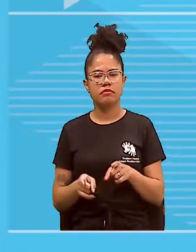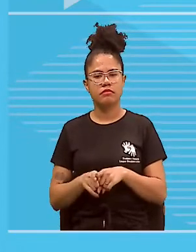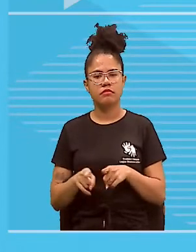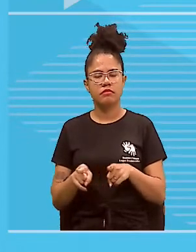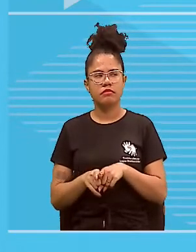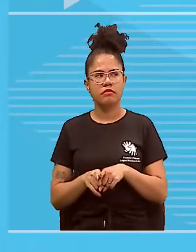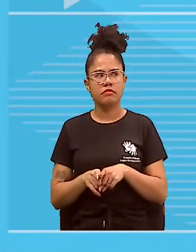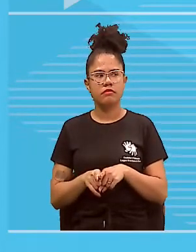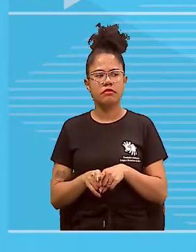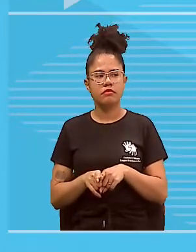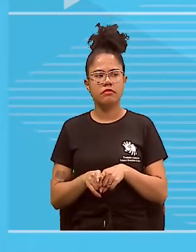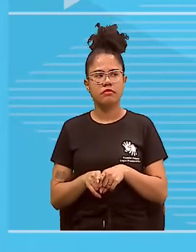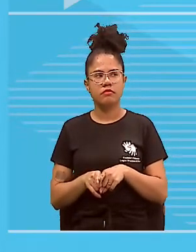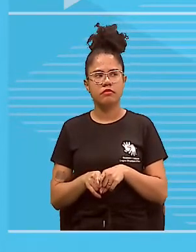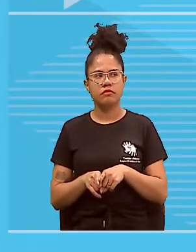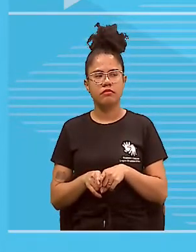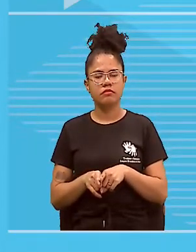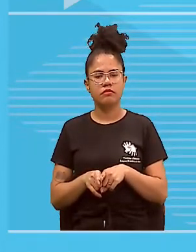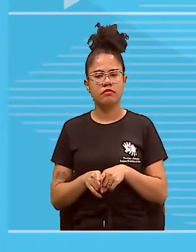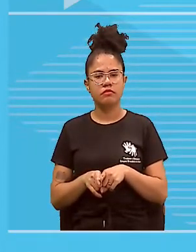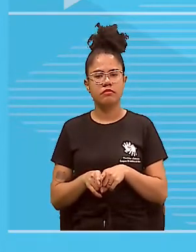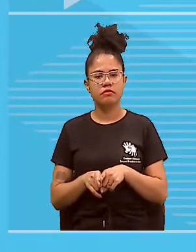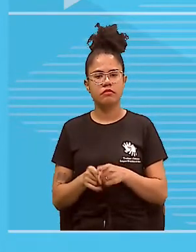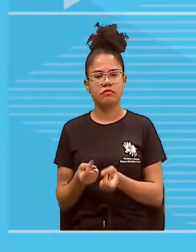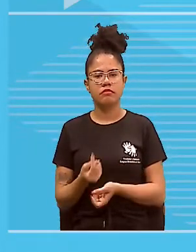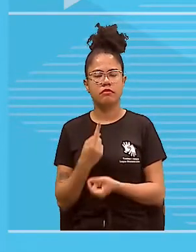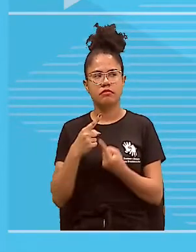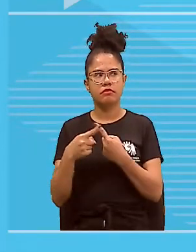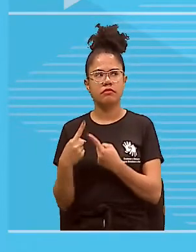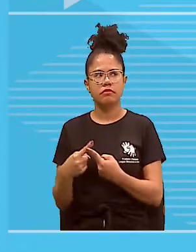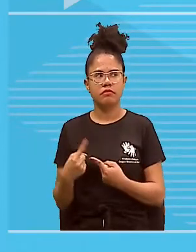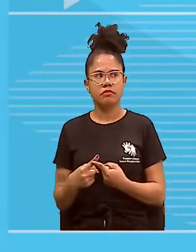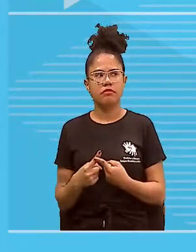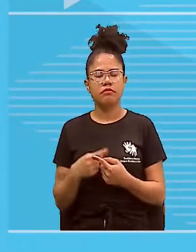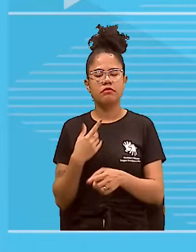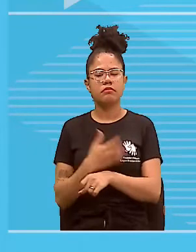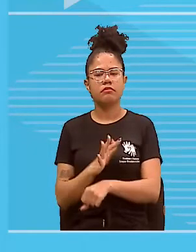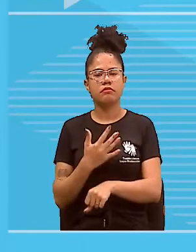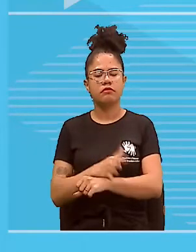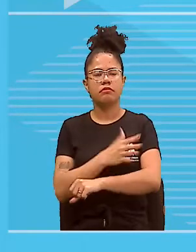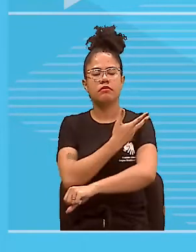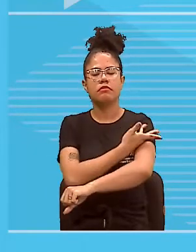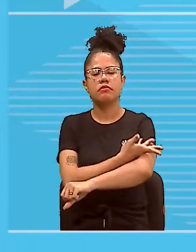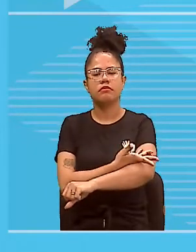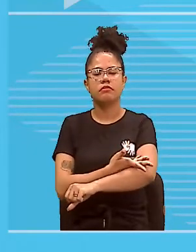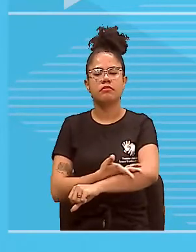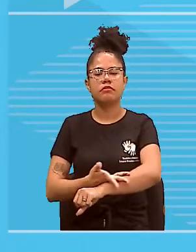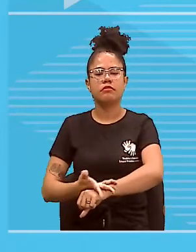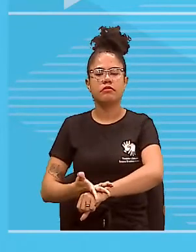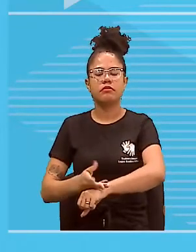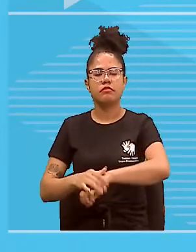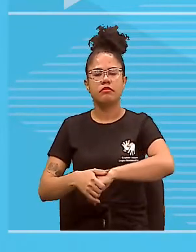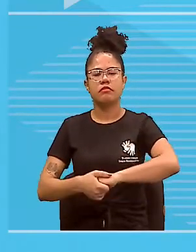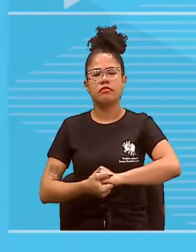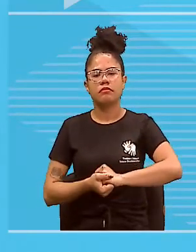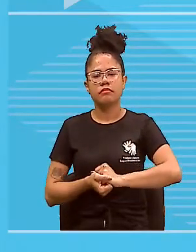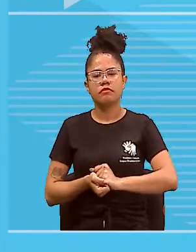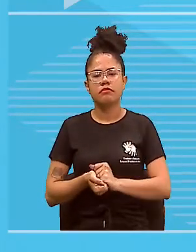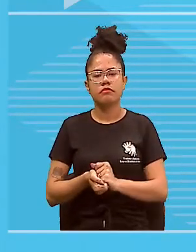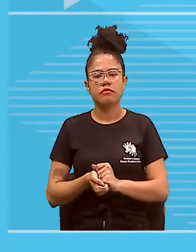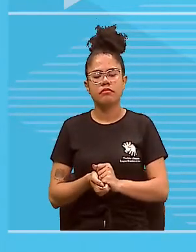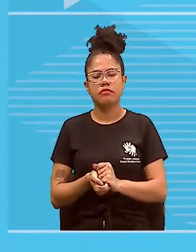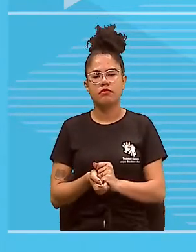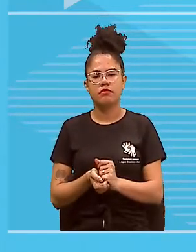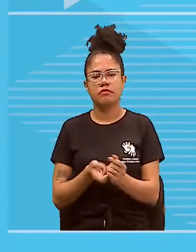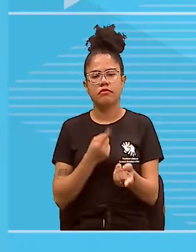se faz uma uniformização de práticas de costumes de vamos dizer de